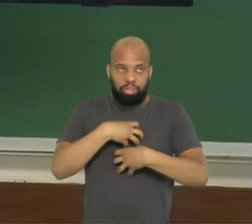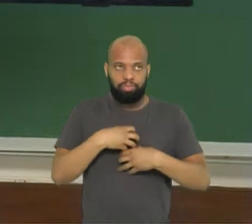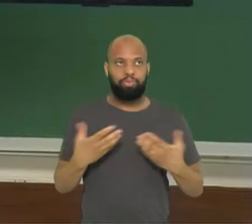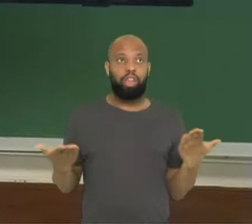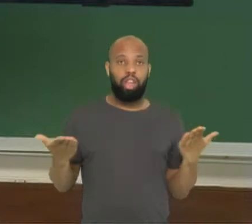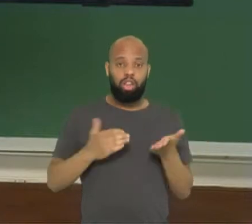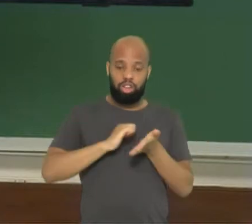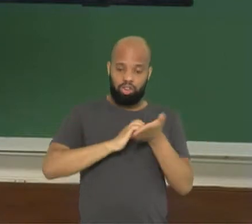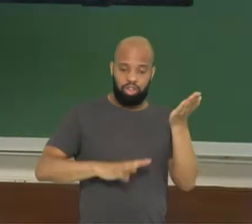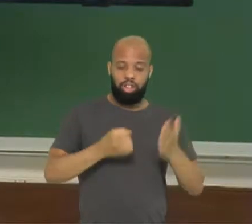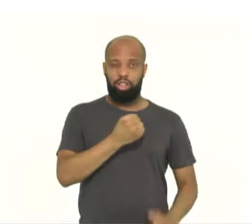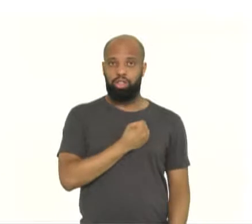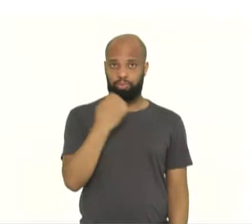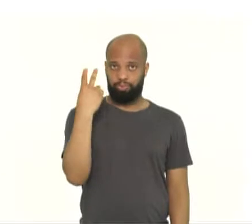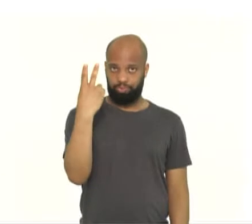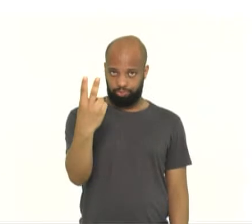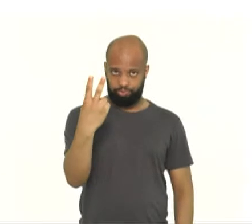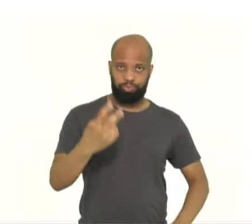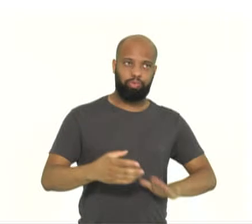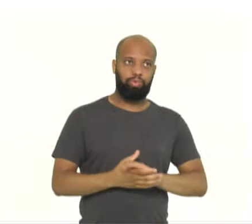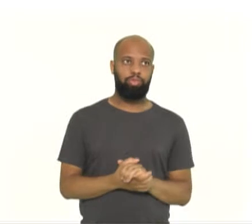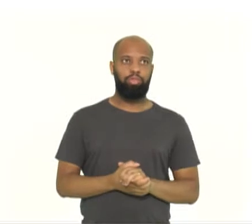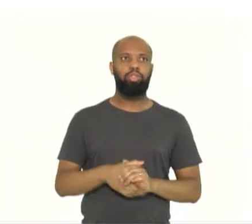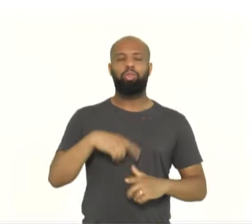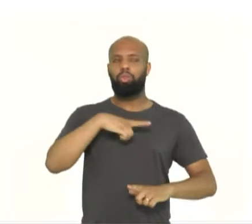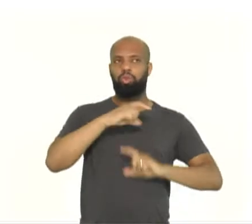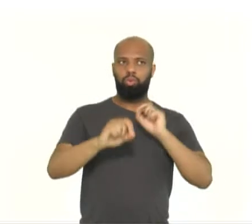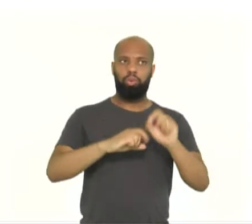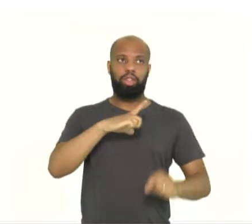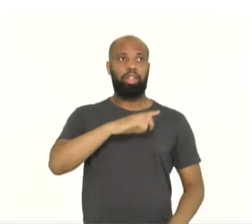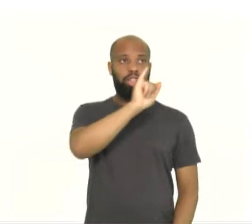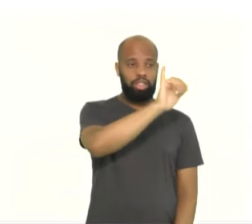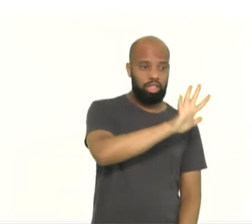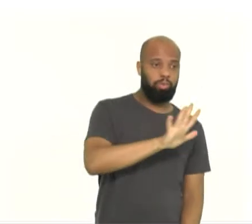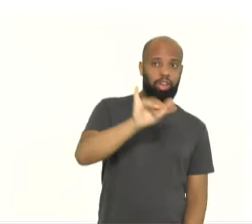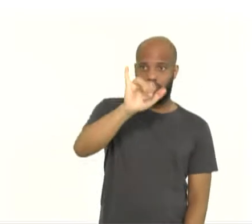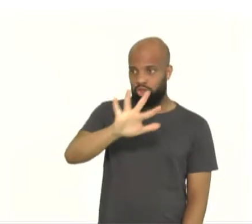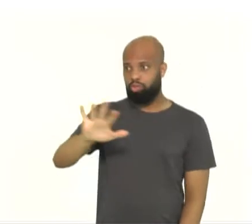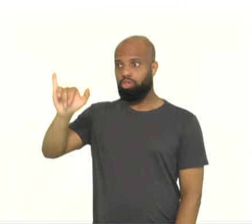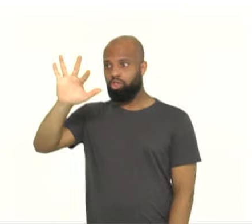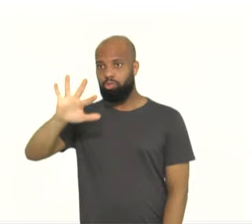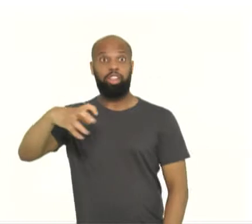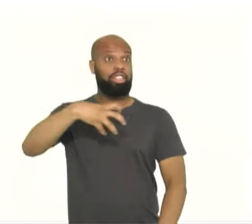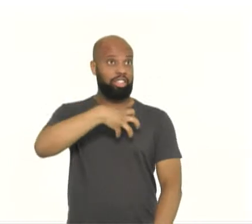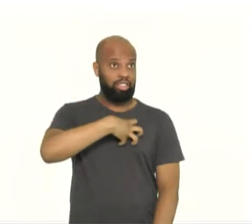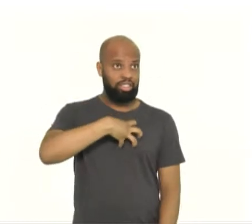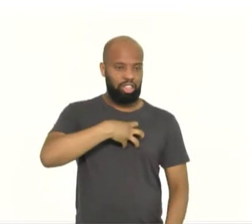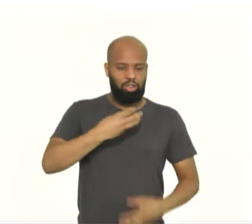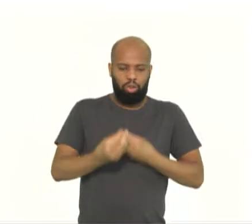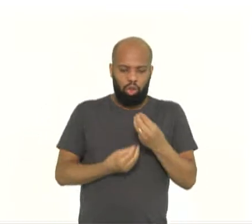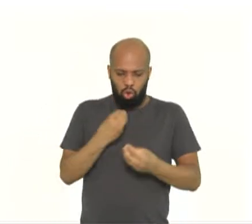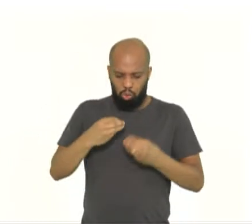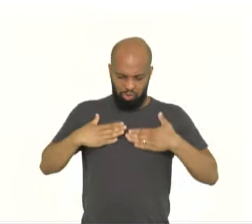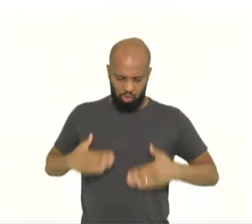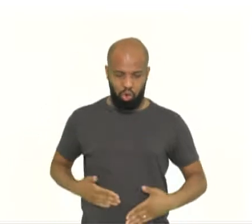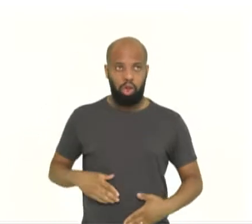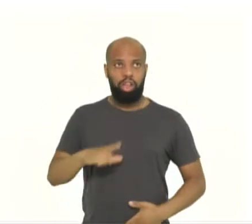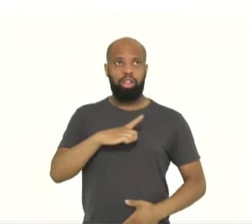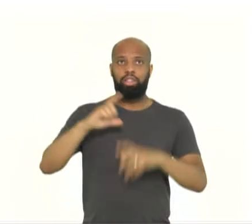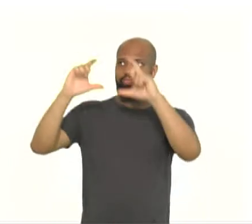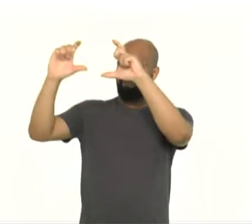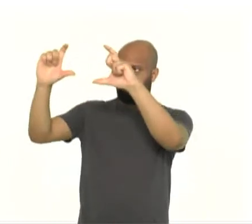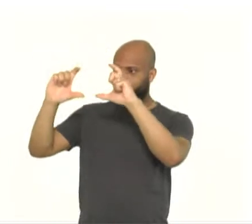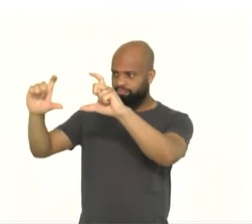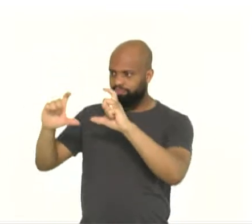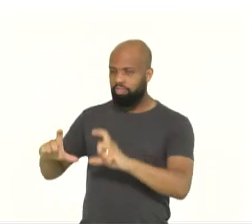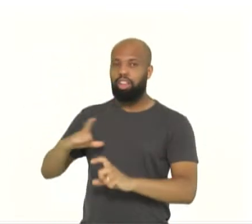A atividade 2 consiste no seguinte, você vai fazer a relação entre a imagem e estes sintomas